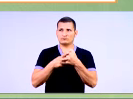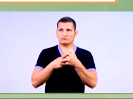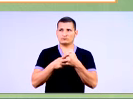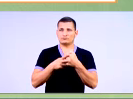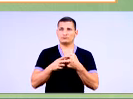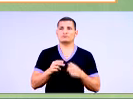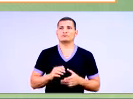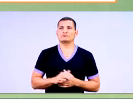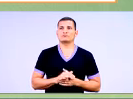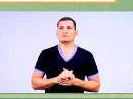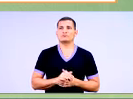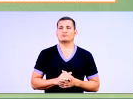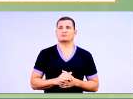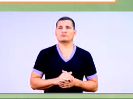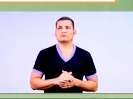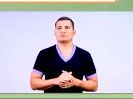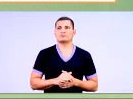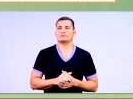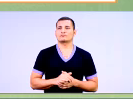They will